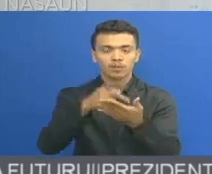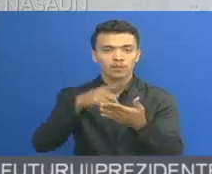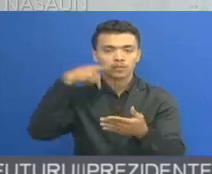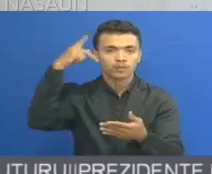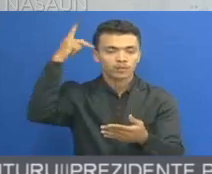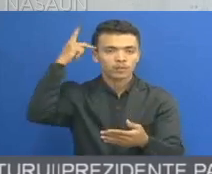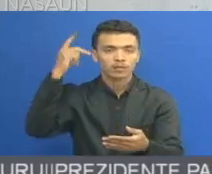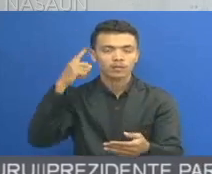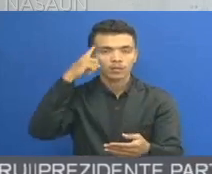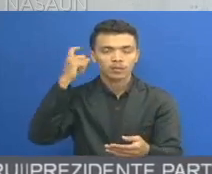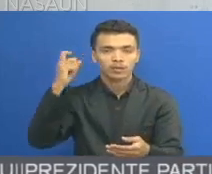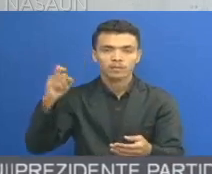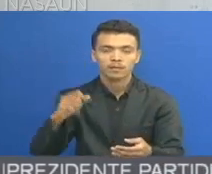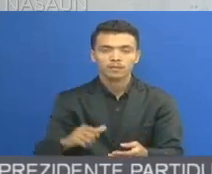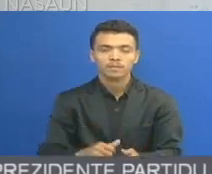Tamba